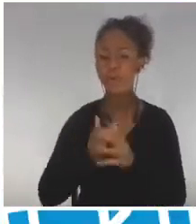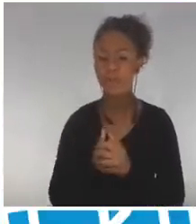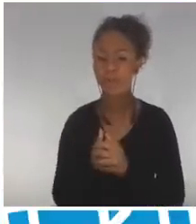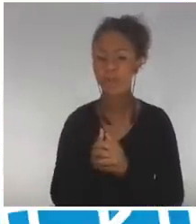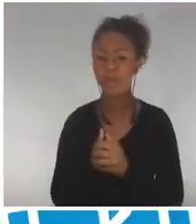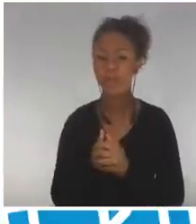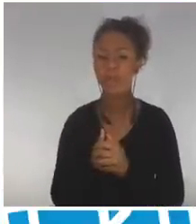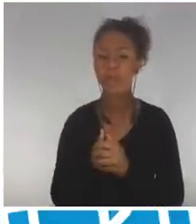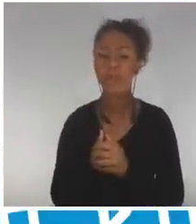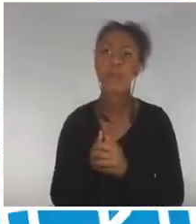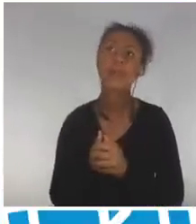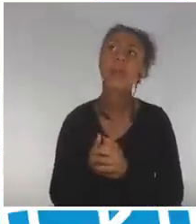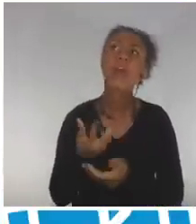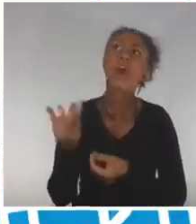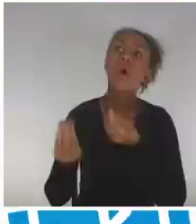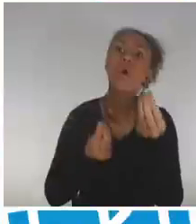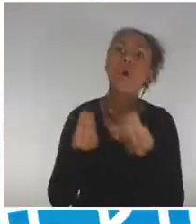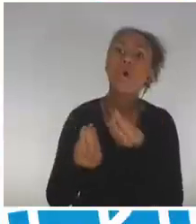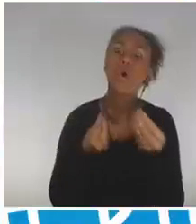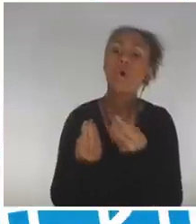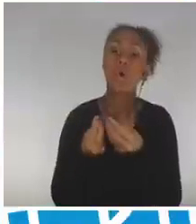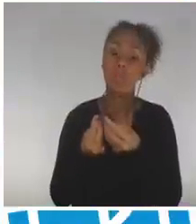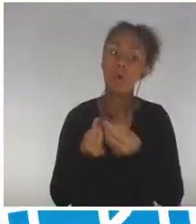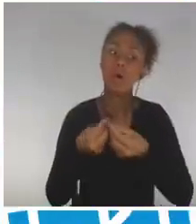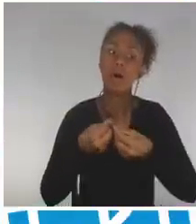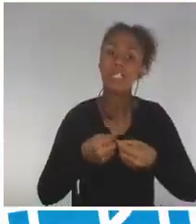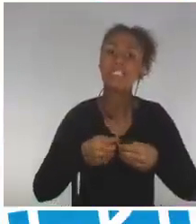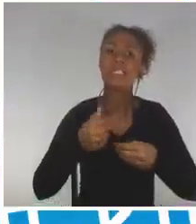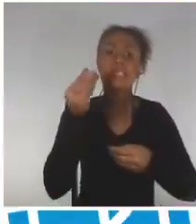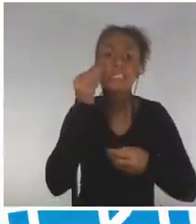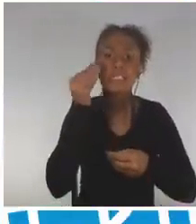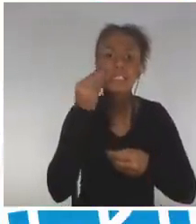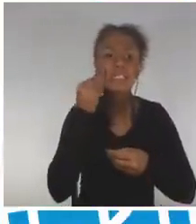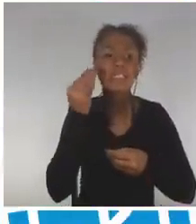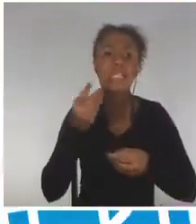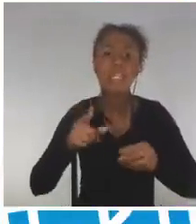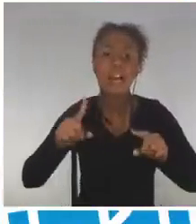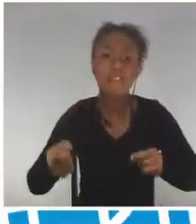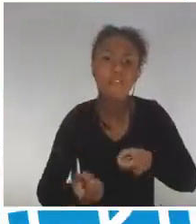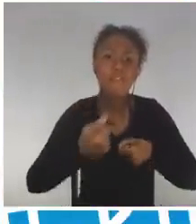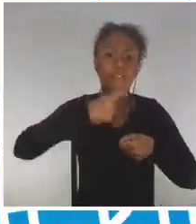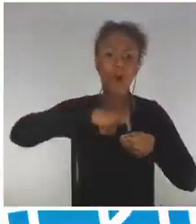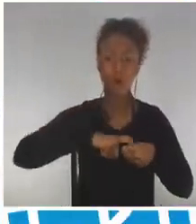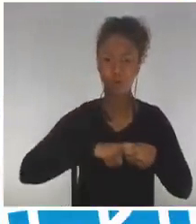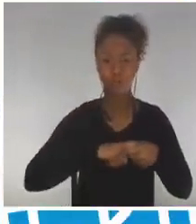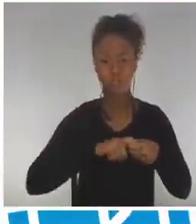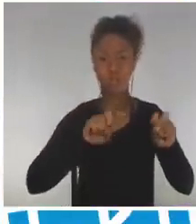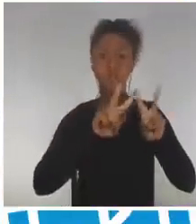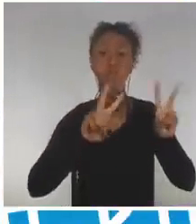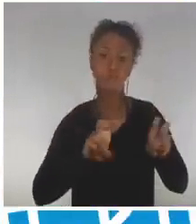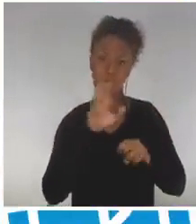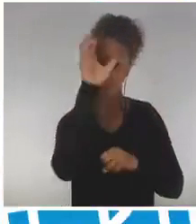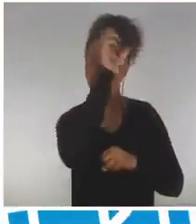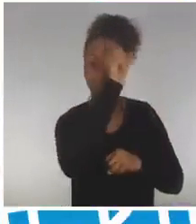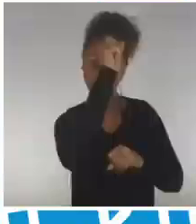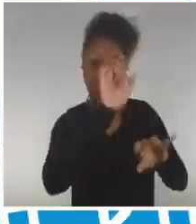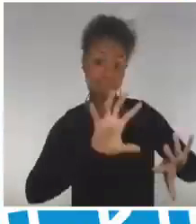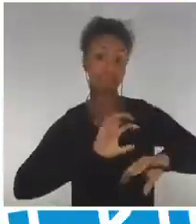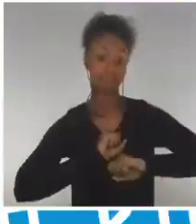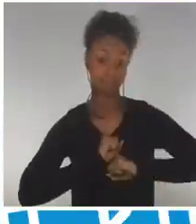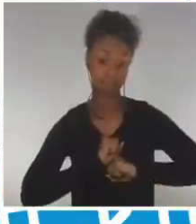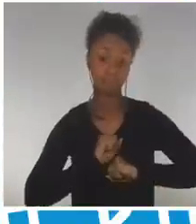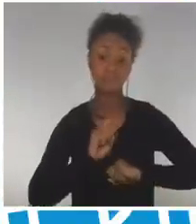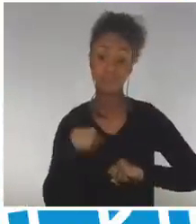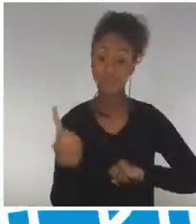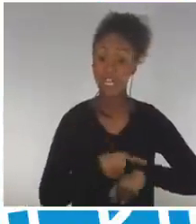fazer essa recuperação, essa retomada das aprendizagens. Então, nós temos que fazer aquilo que a gente